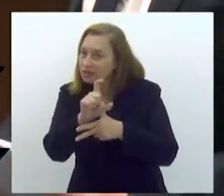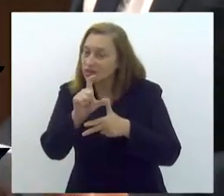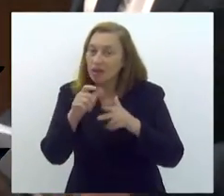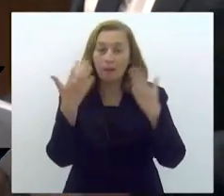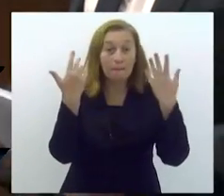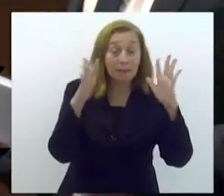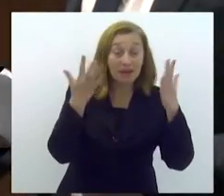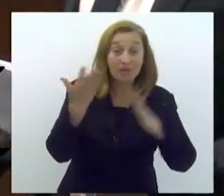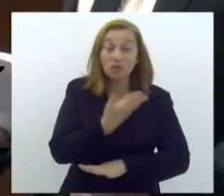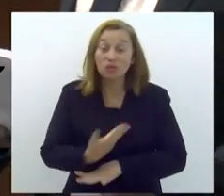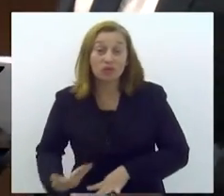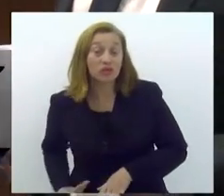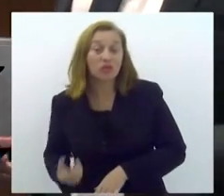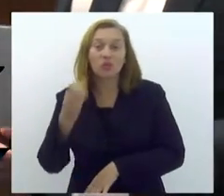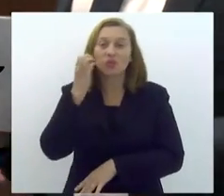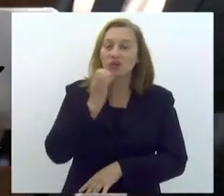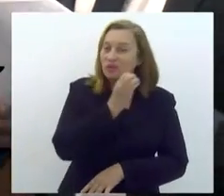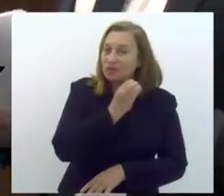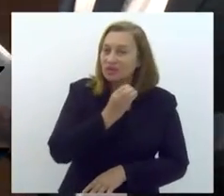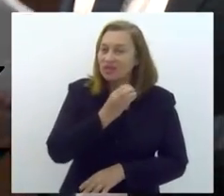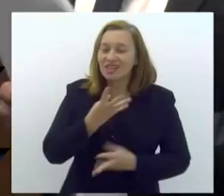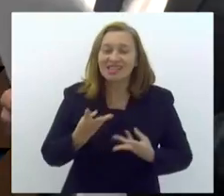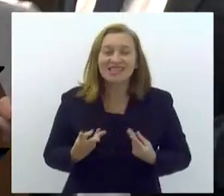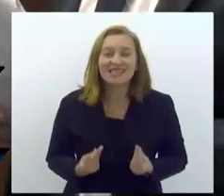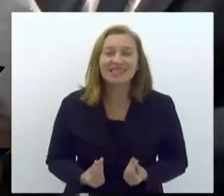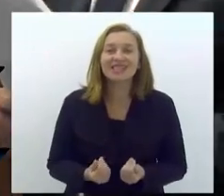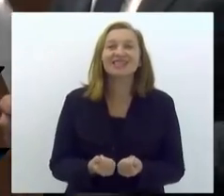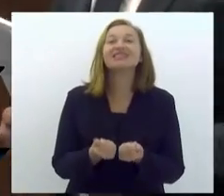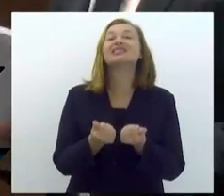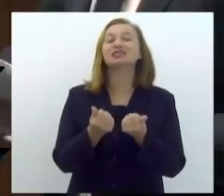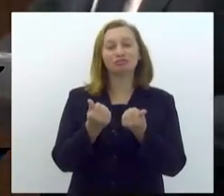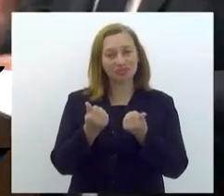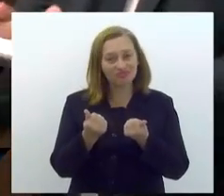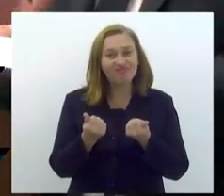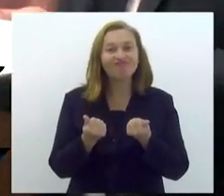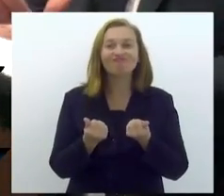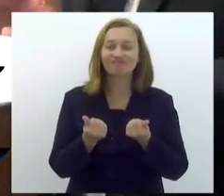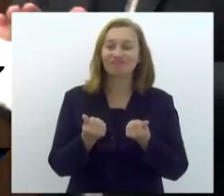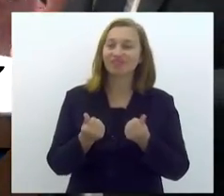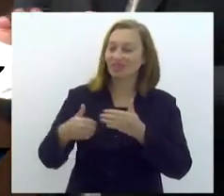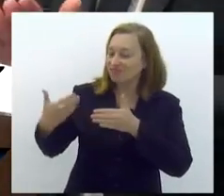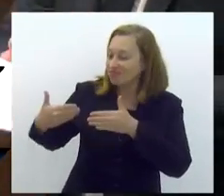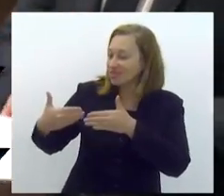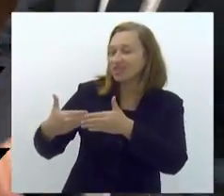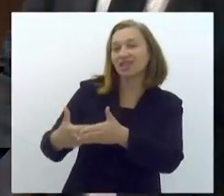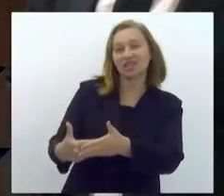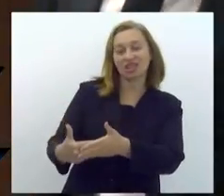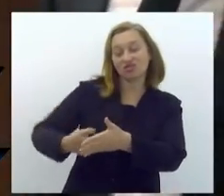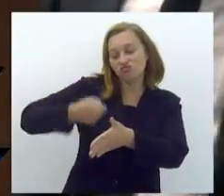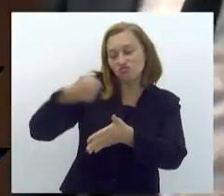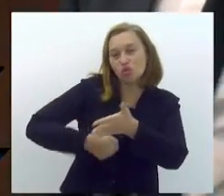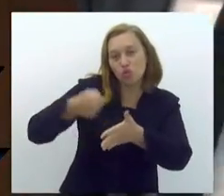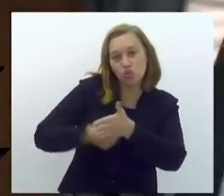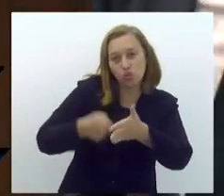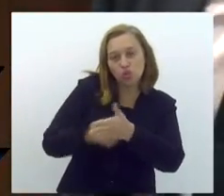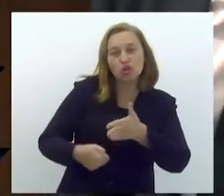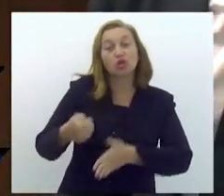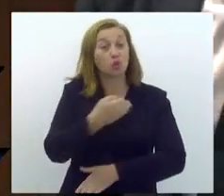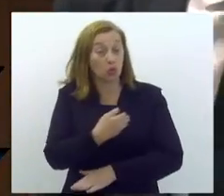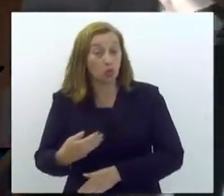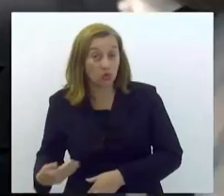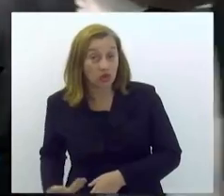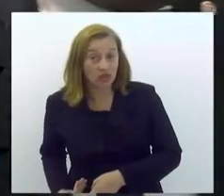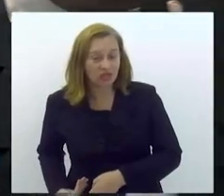saudar o governador Cláudio Castro pela sensibilidade Isso condiz com a trajetória de luta do governador